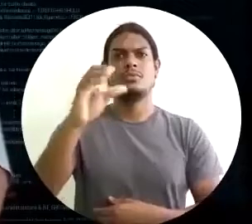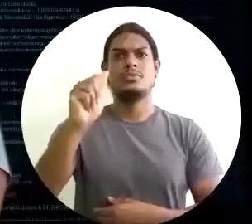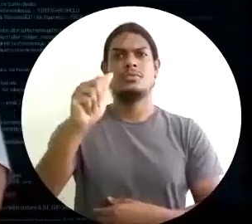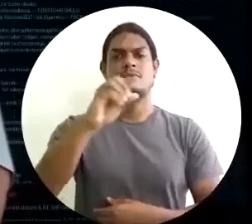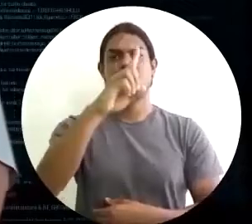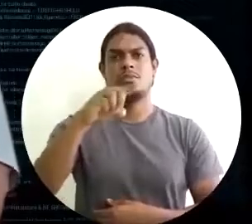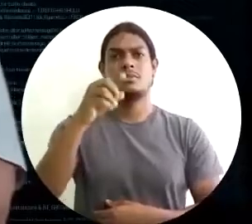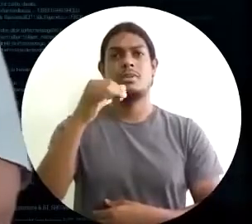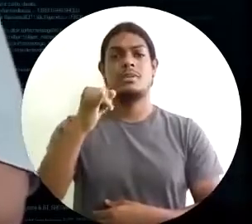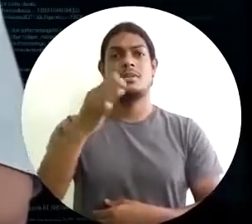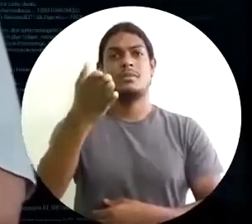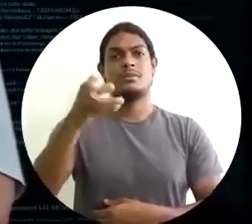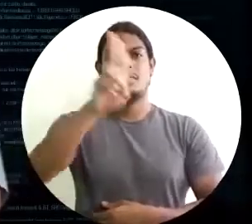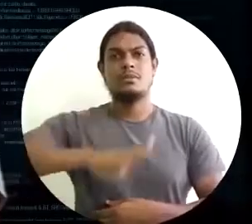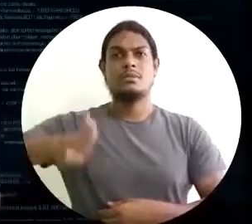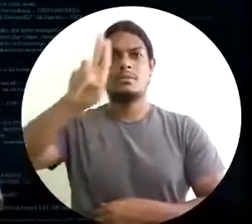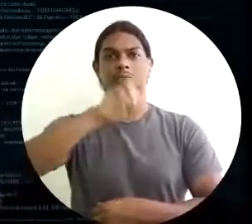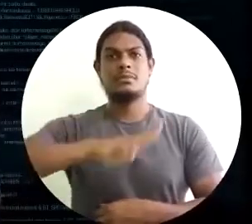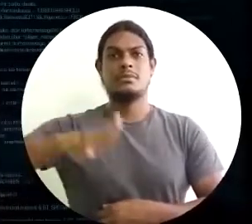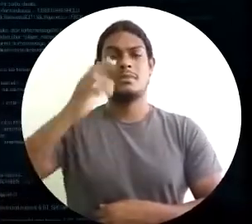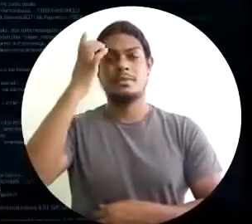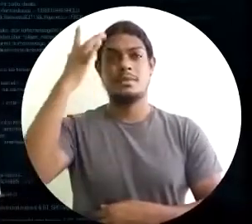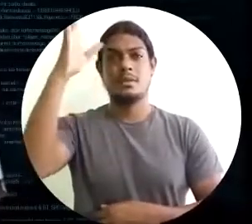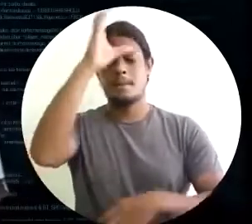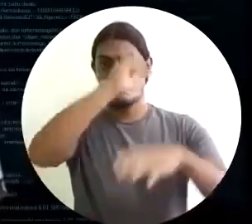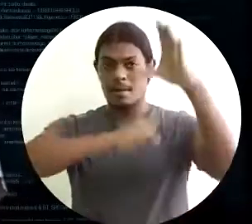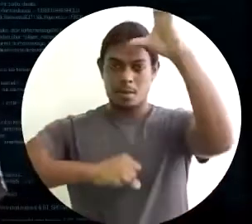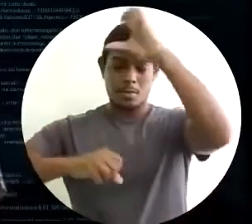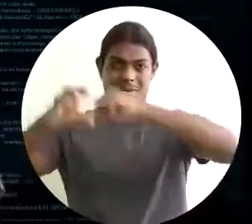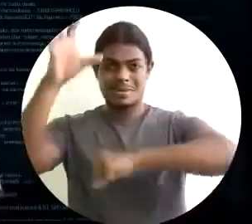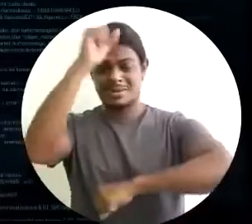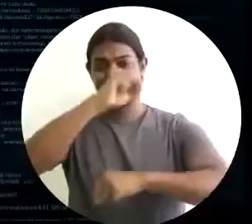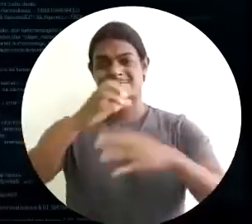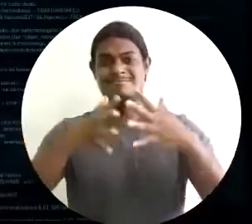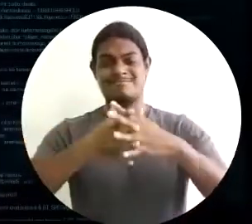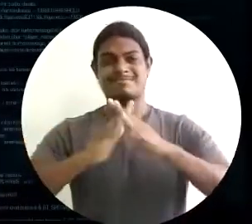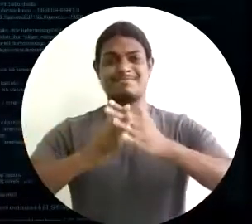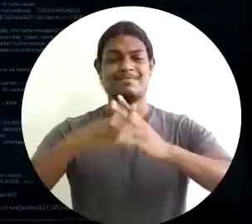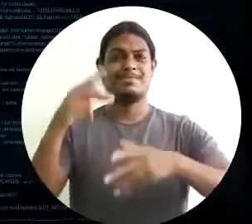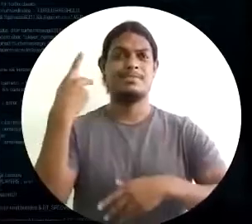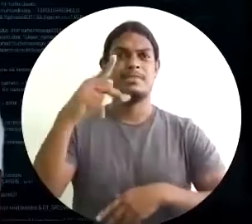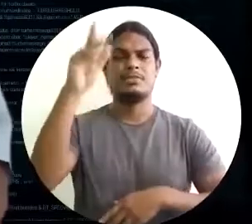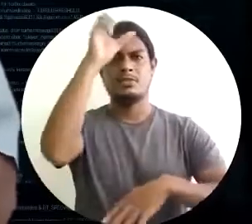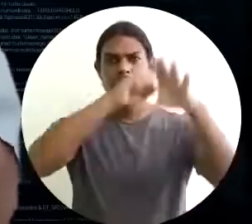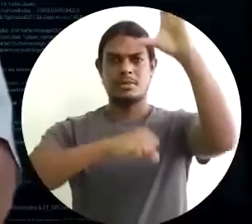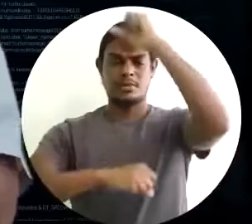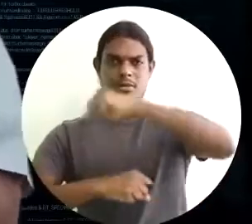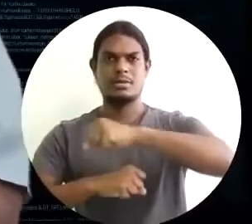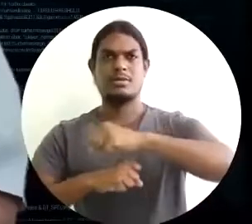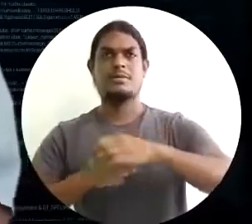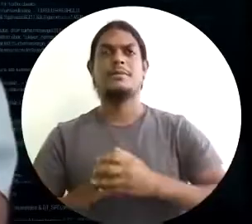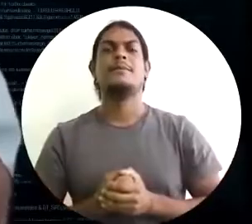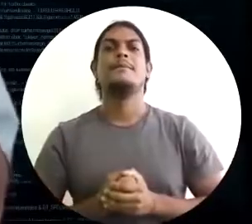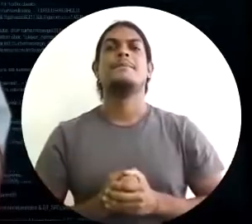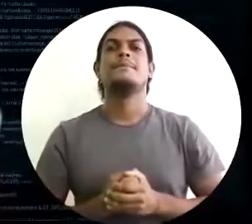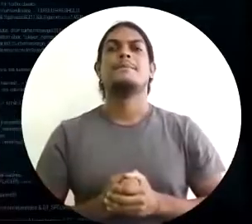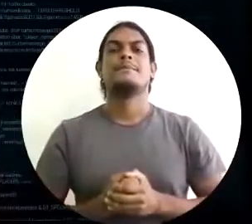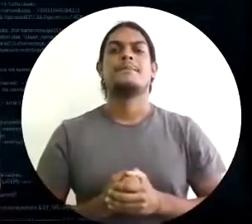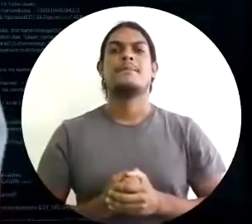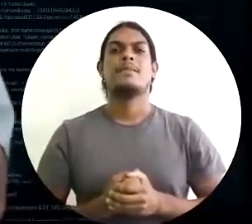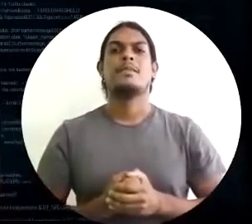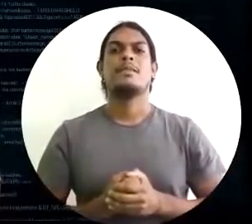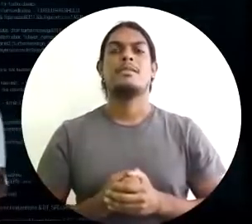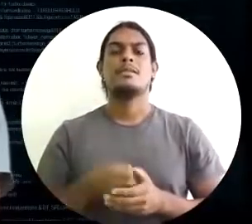Então, se você usa as facilidades de produção para aprender, você atrapalha seu aprendizado. Então, confie em mim. Toda vez que você tivesse